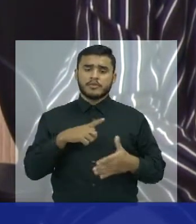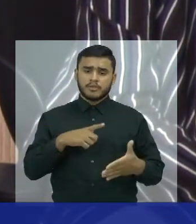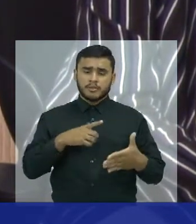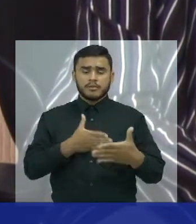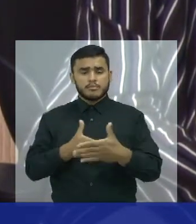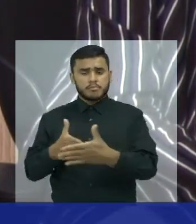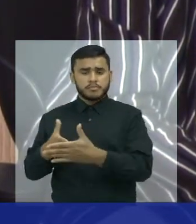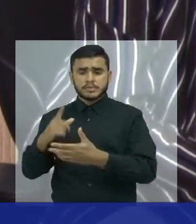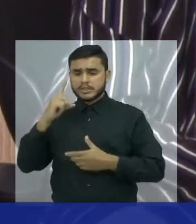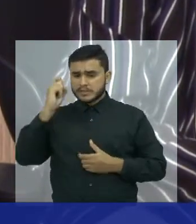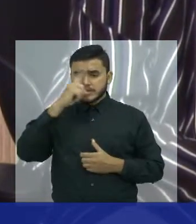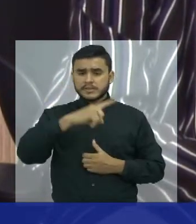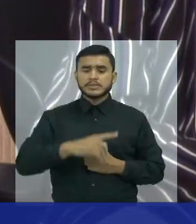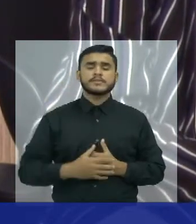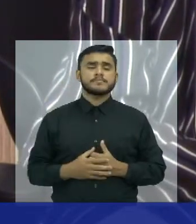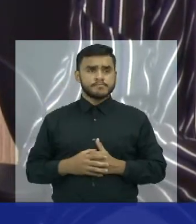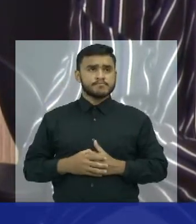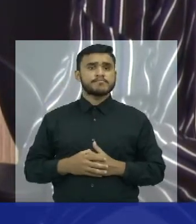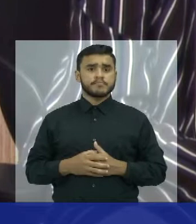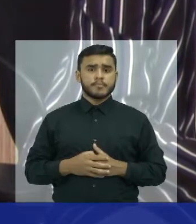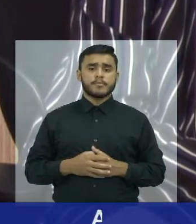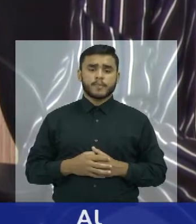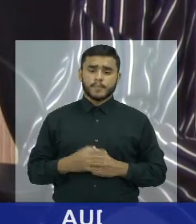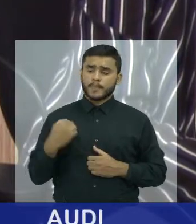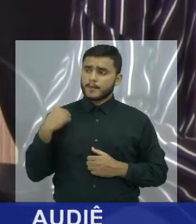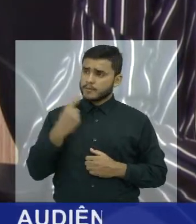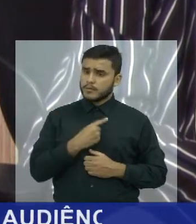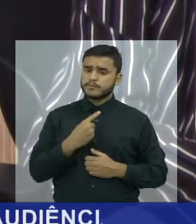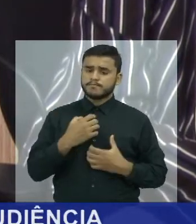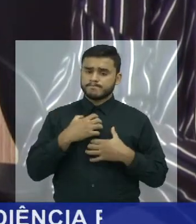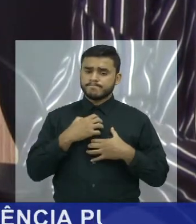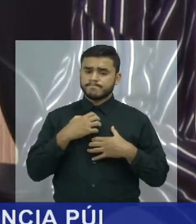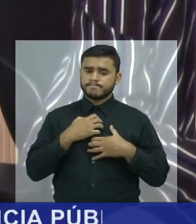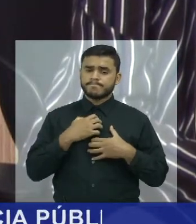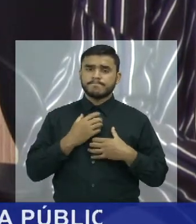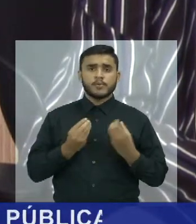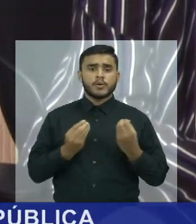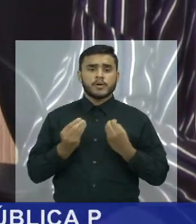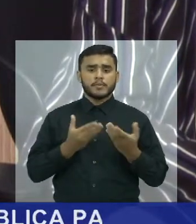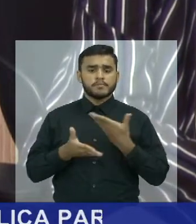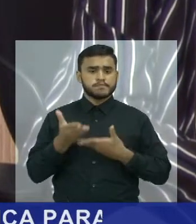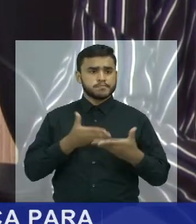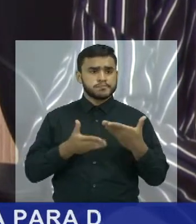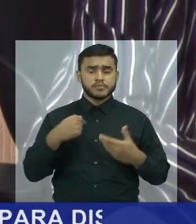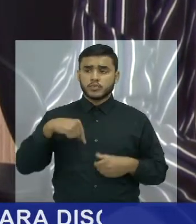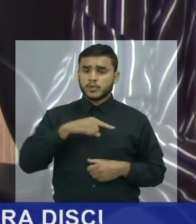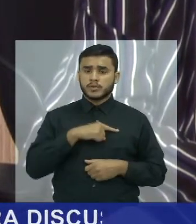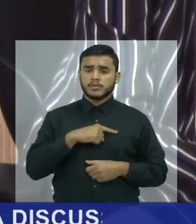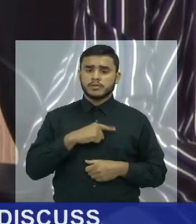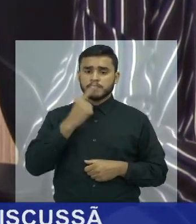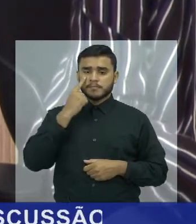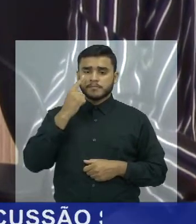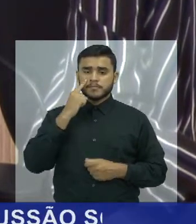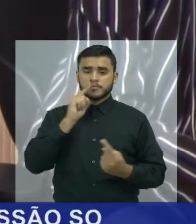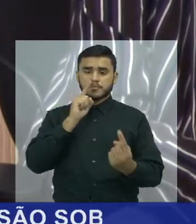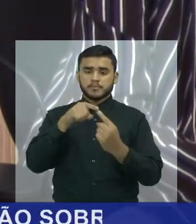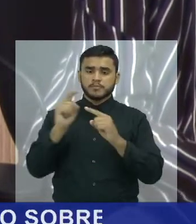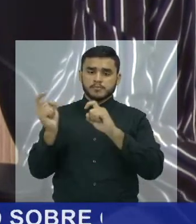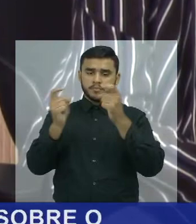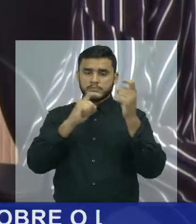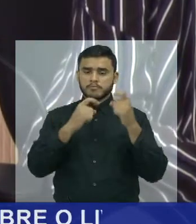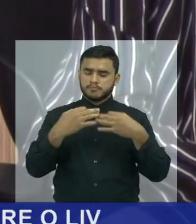desafio, e nós também sentimos isso. Precisamos encontrar, como sociedade, meios para estabelecer as discussões de